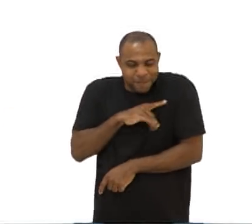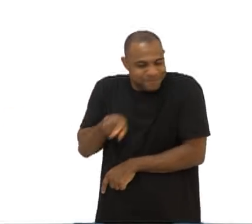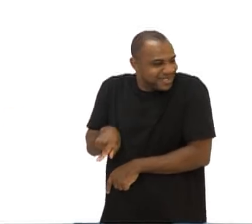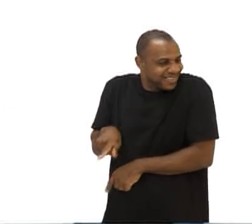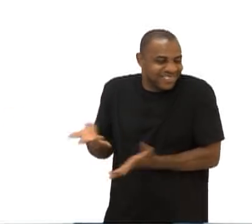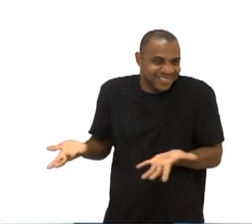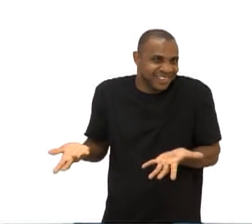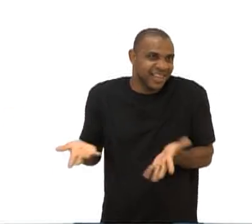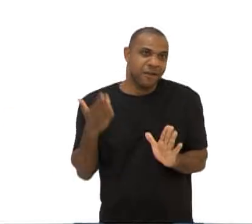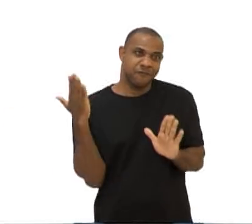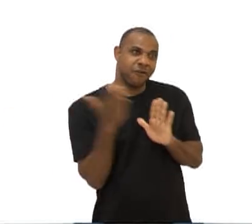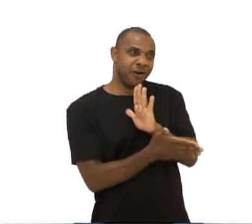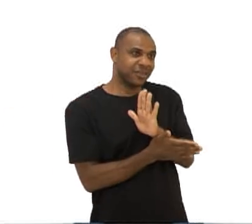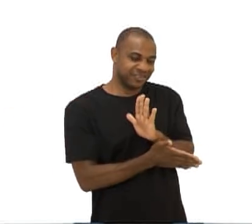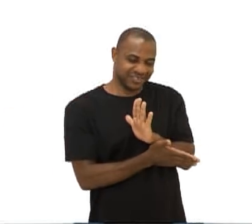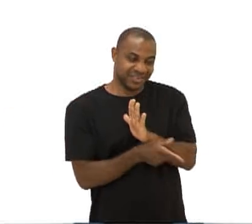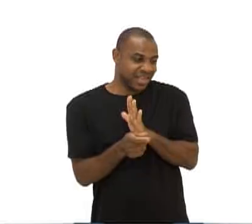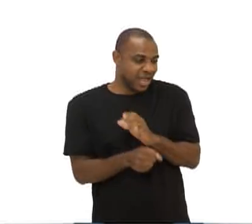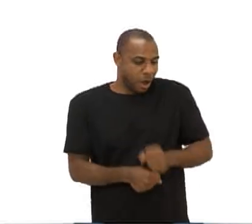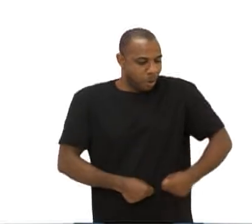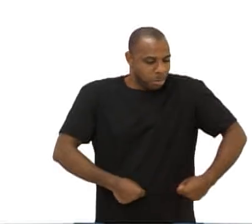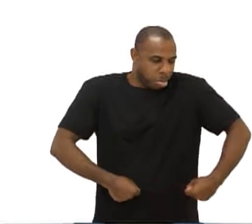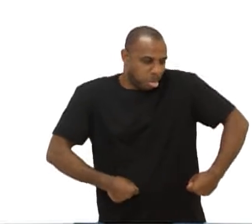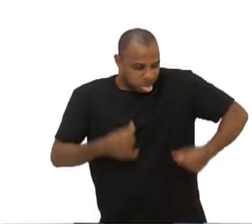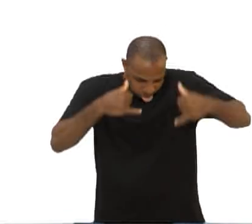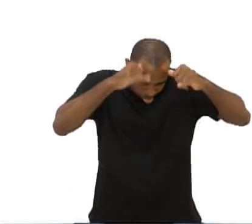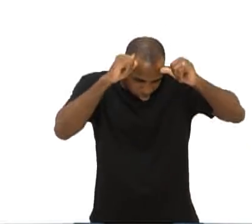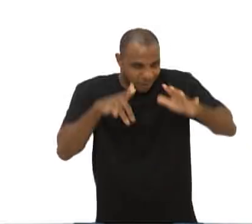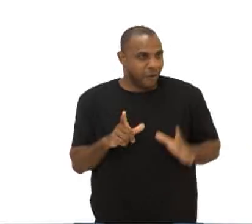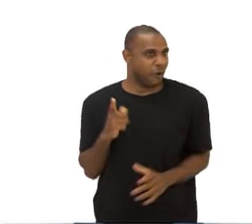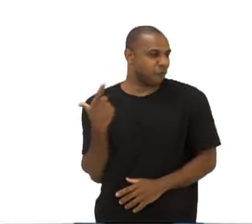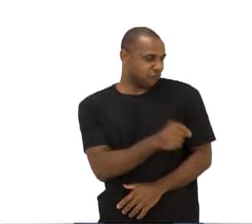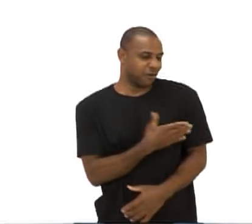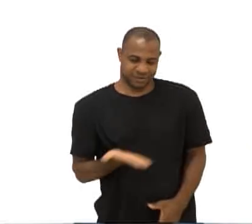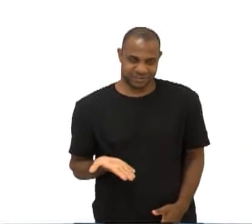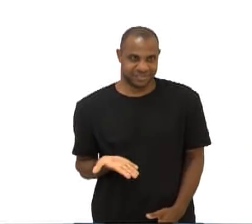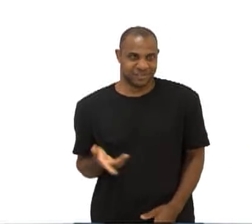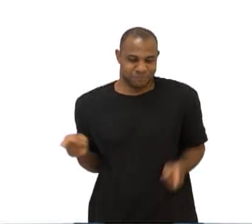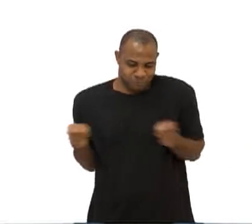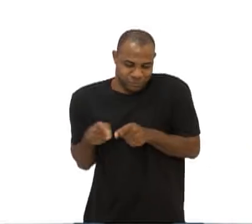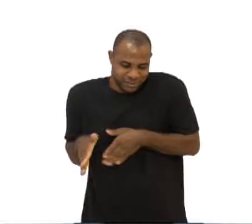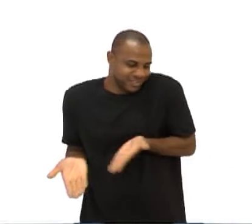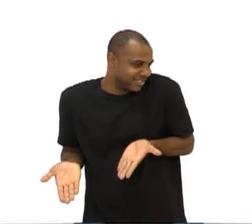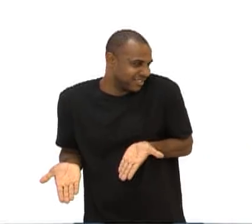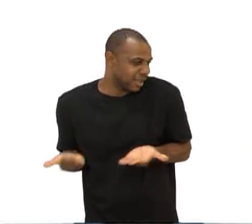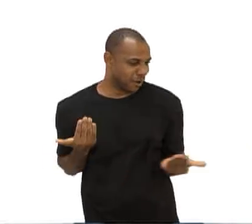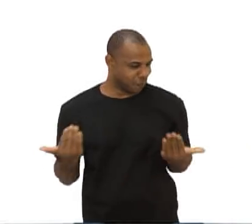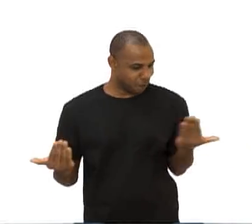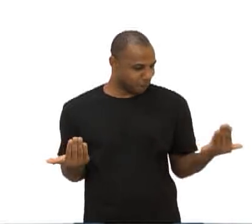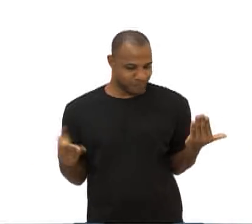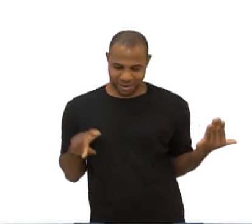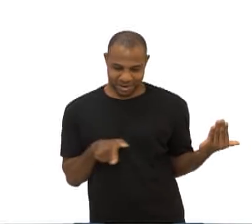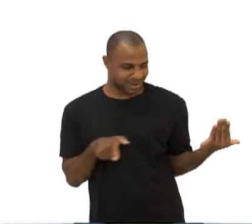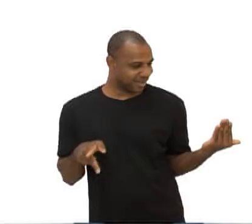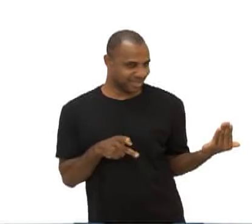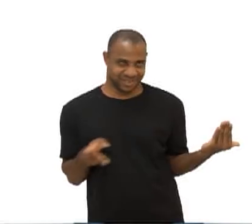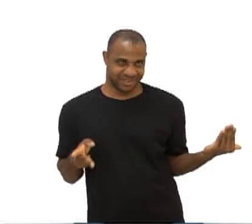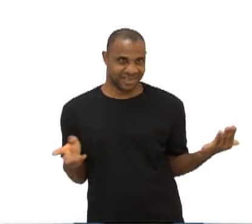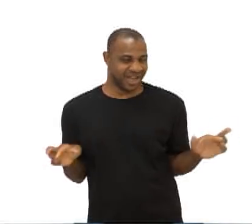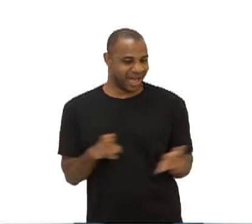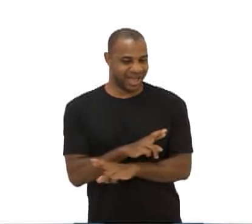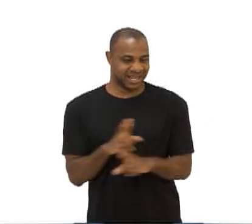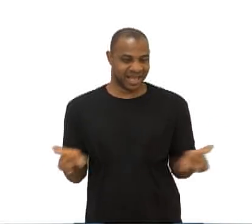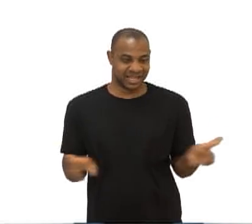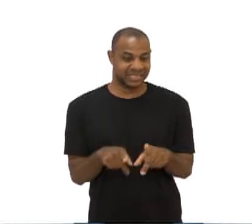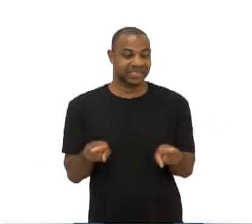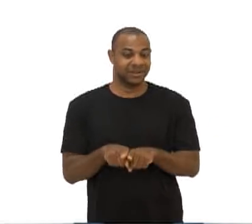vendo? O grandão foge das pequenininhas. Como isso? E depois compara essa situação com a relação entre o povo